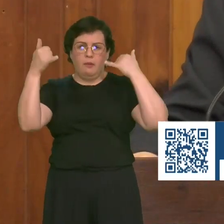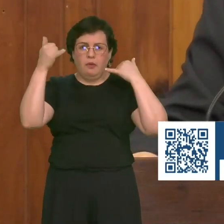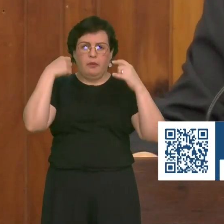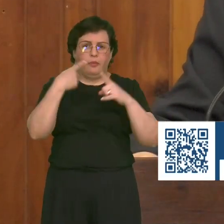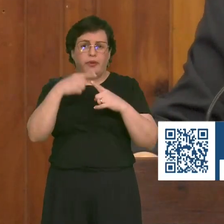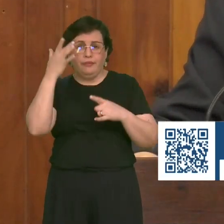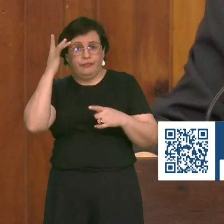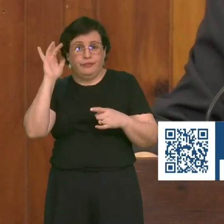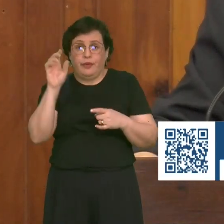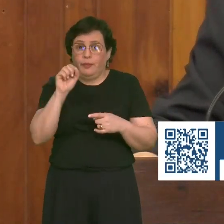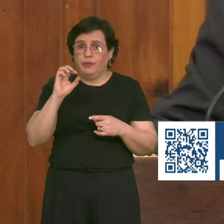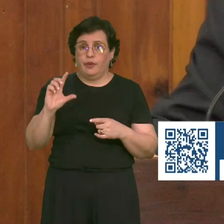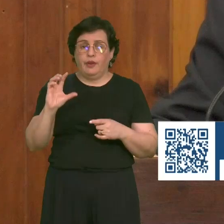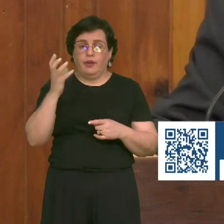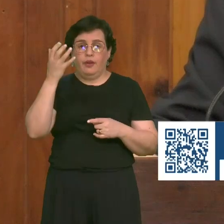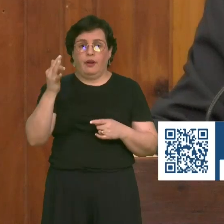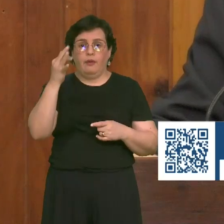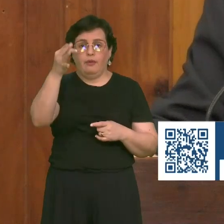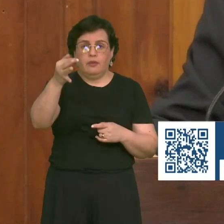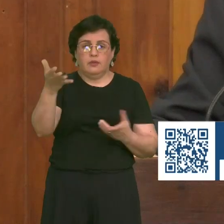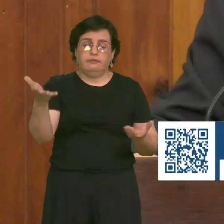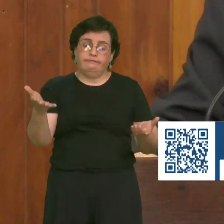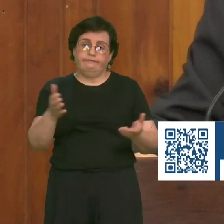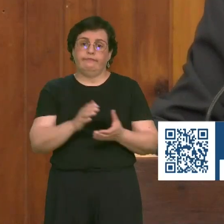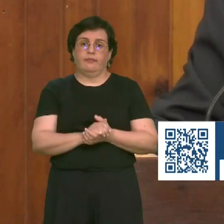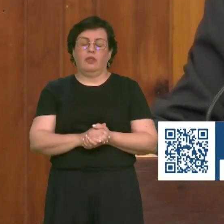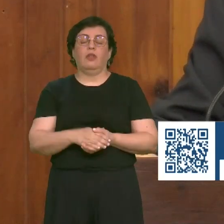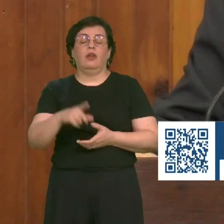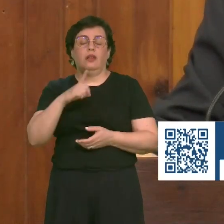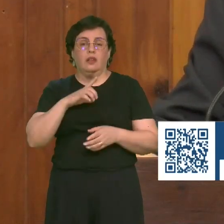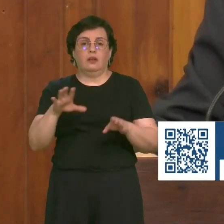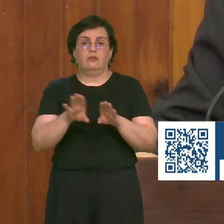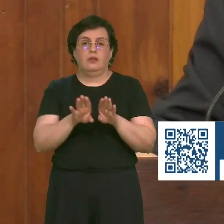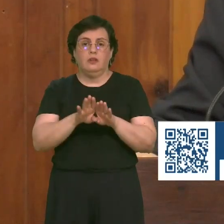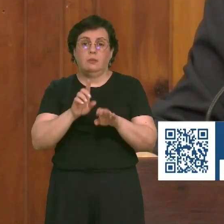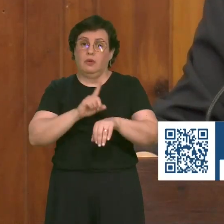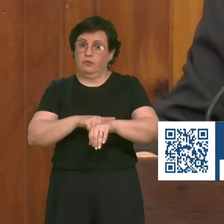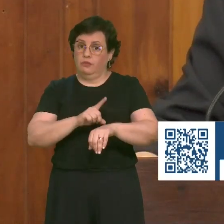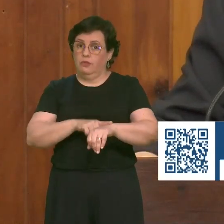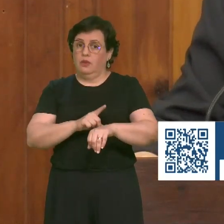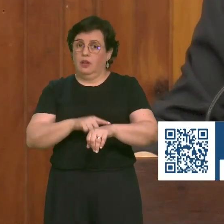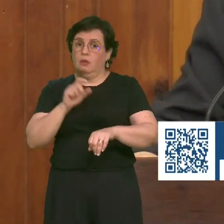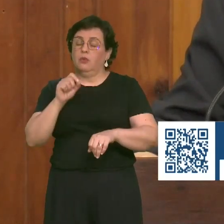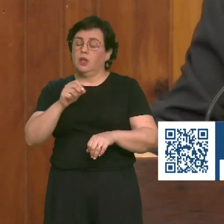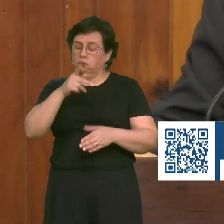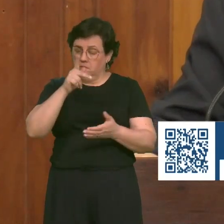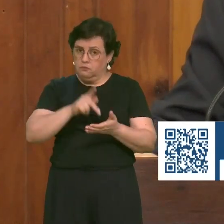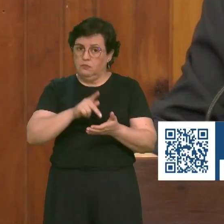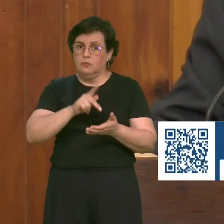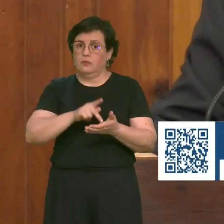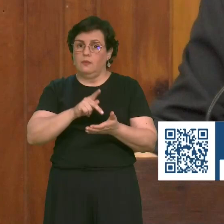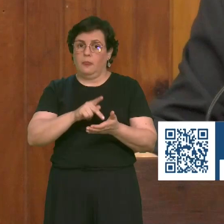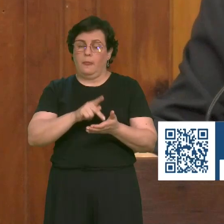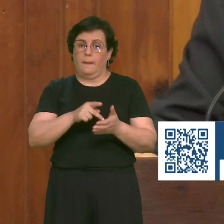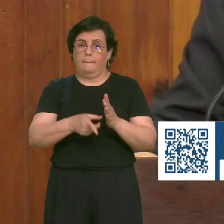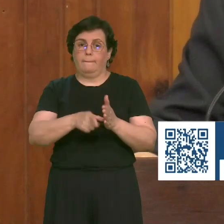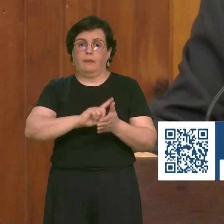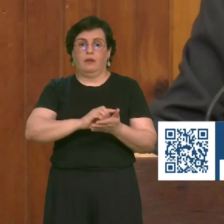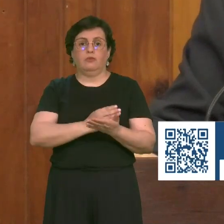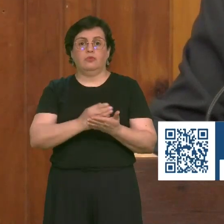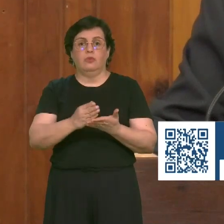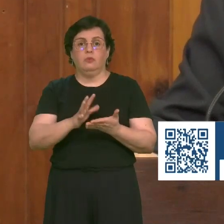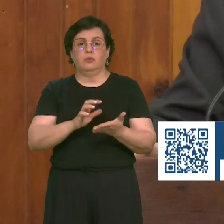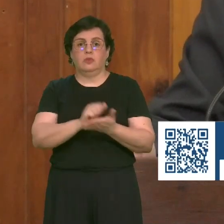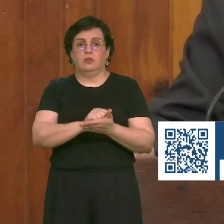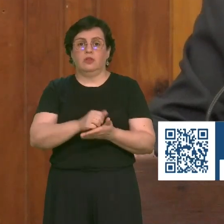eles não sabem exatamente o que vai acontecer ainda houve um determinado momento e que de fato antes de se